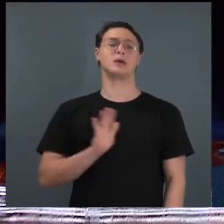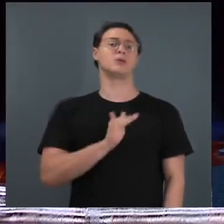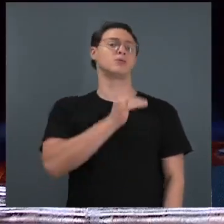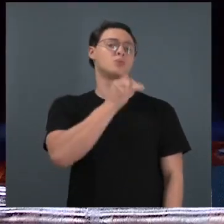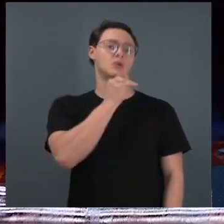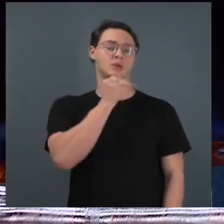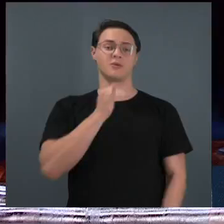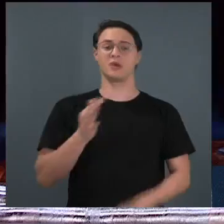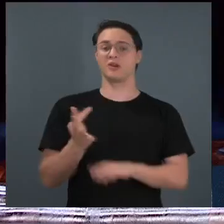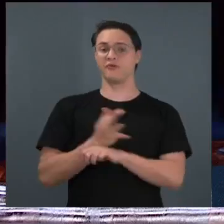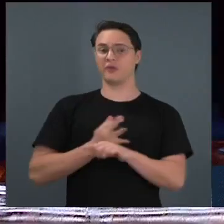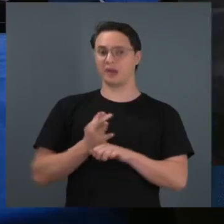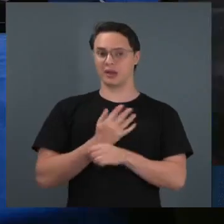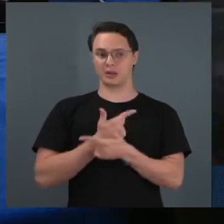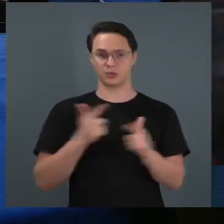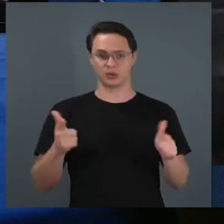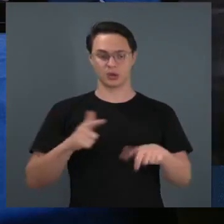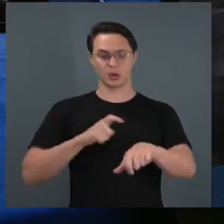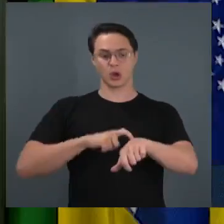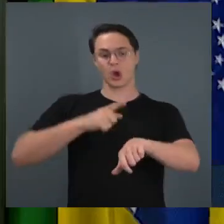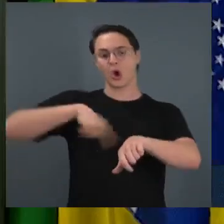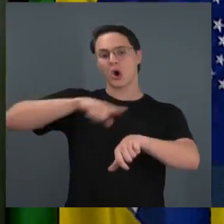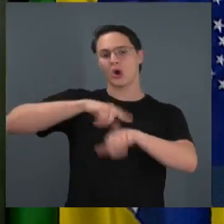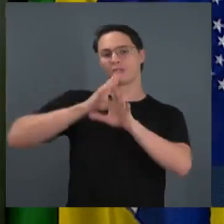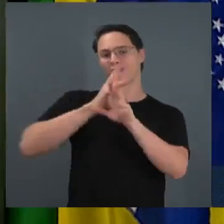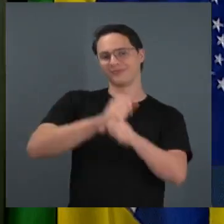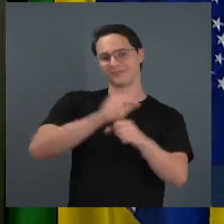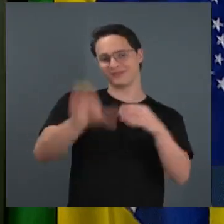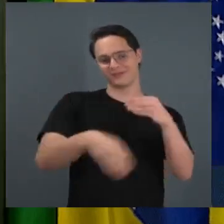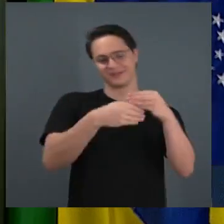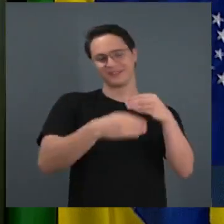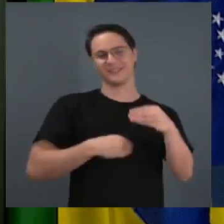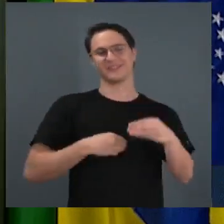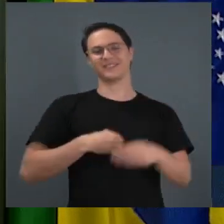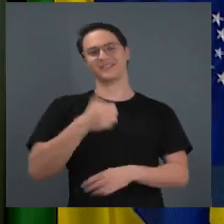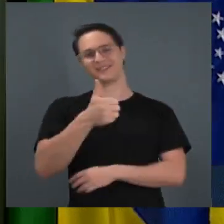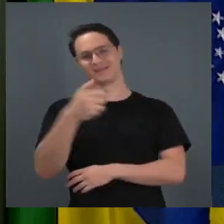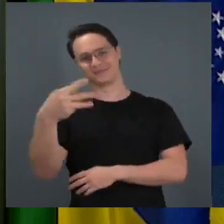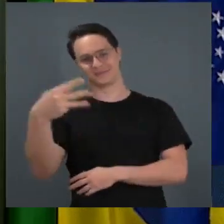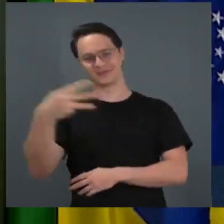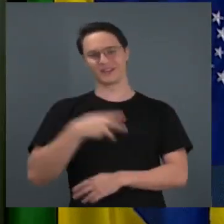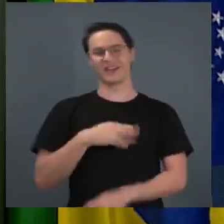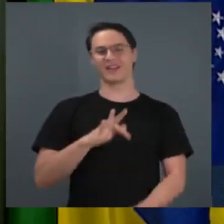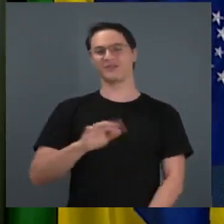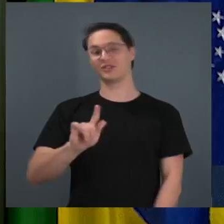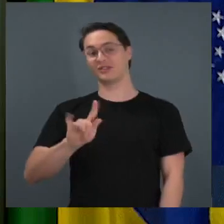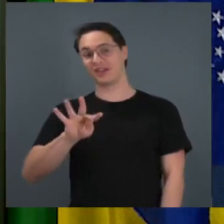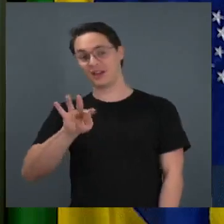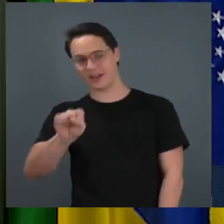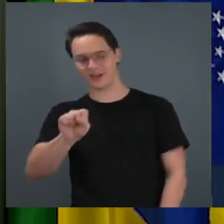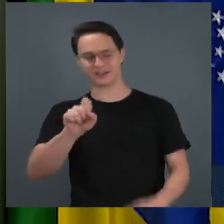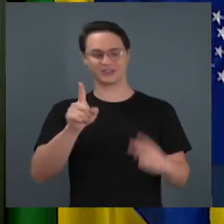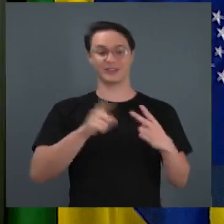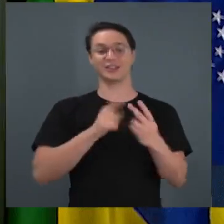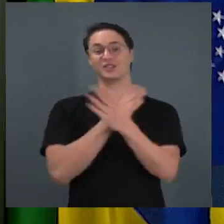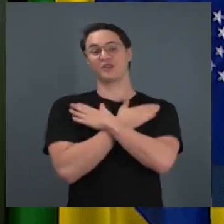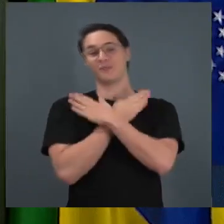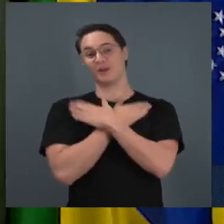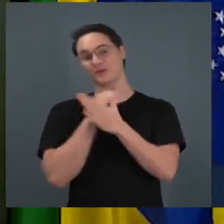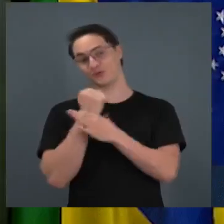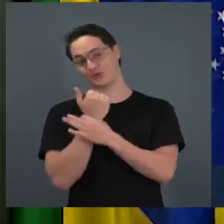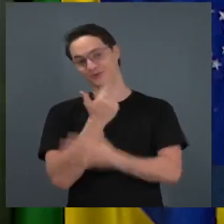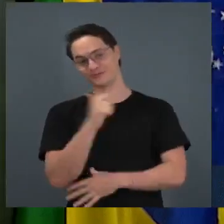férias remuneradas, horas extras, 13º, fundo de garantia, seguro-desemprego.